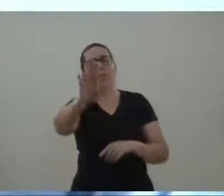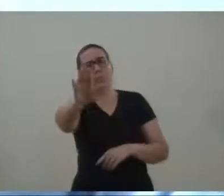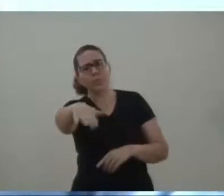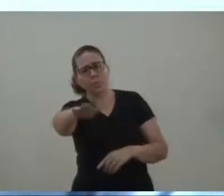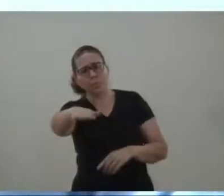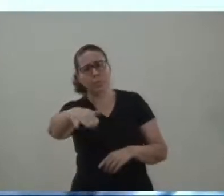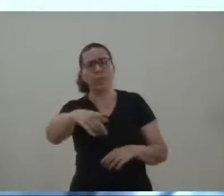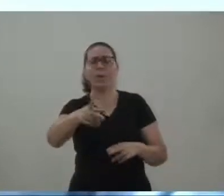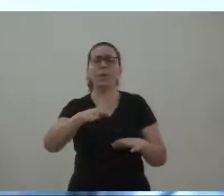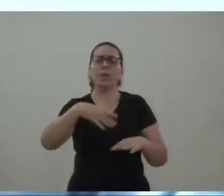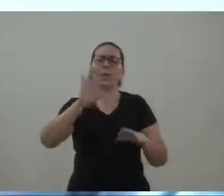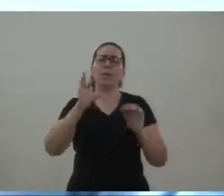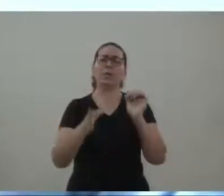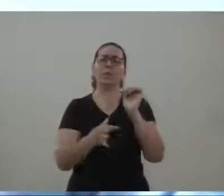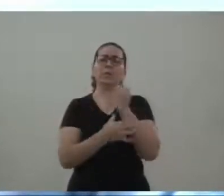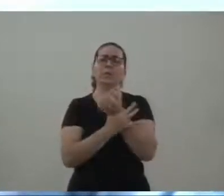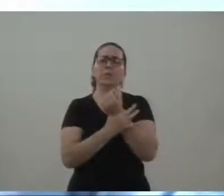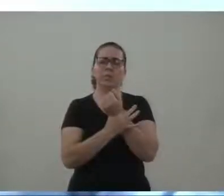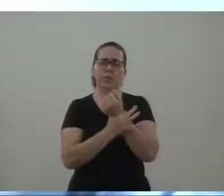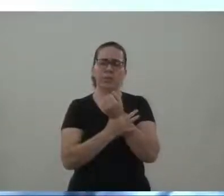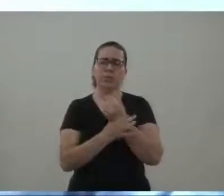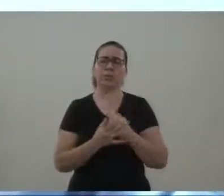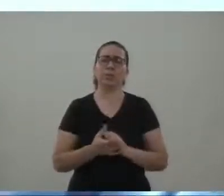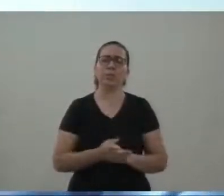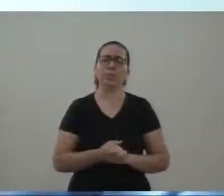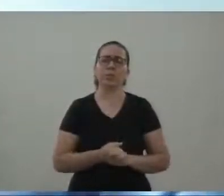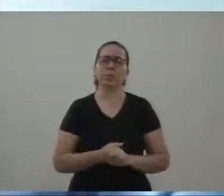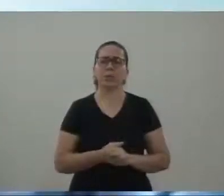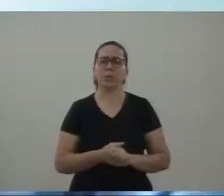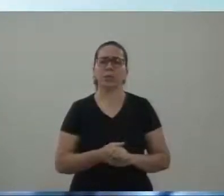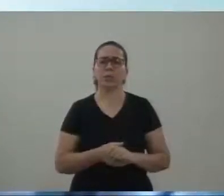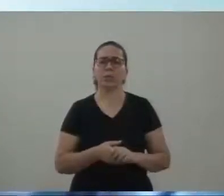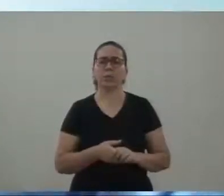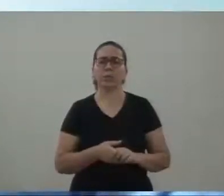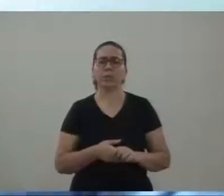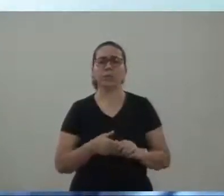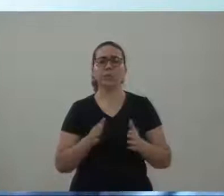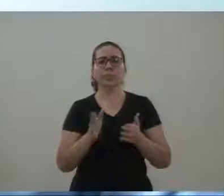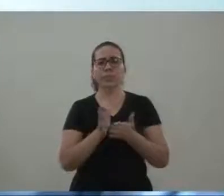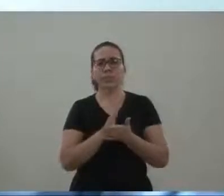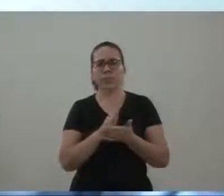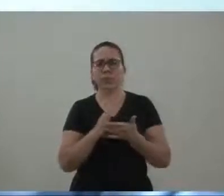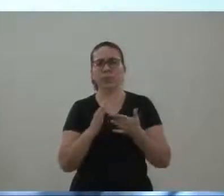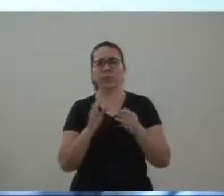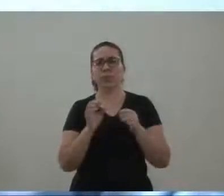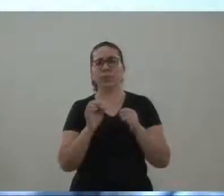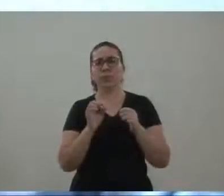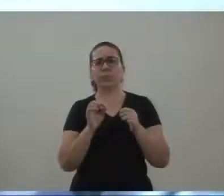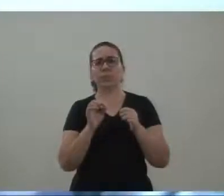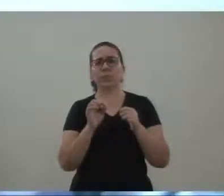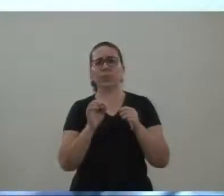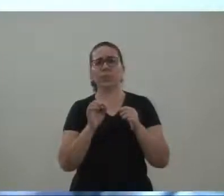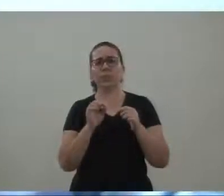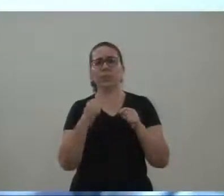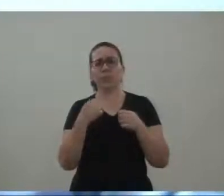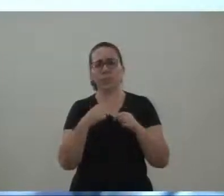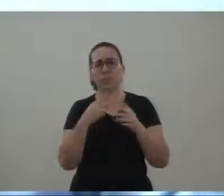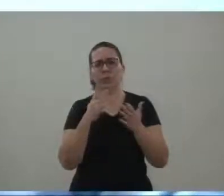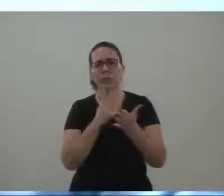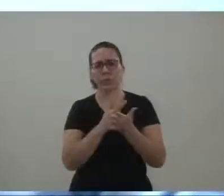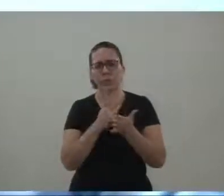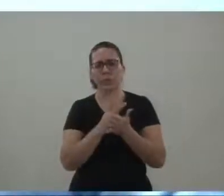aos motoristas, né, a gente tem a rede pública que pode ser utilizada, agora a gente está no momento que não tem aulas presenciais, mas mesmo de